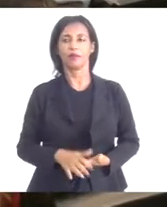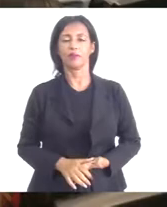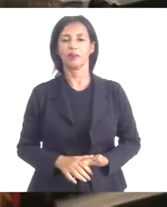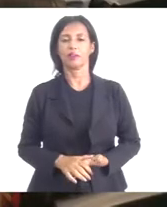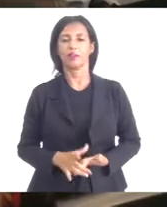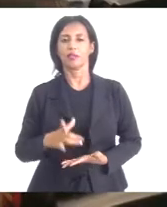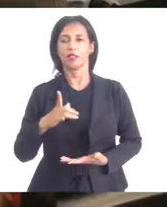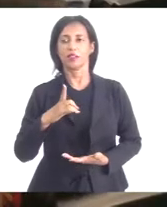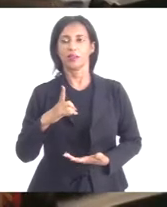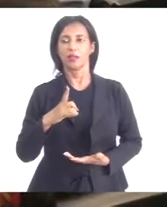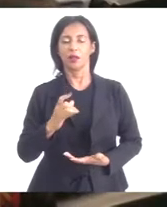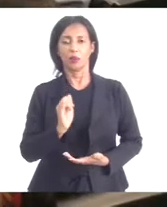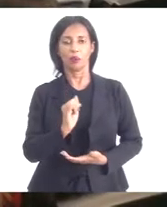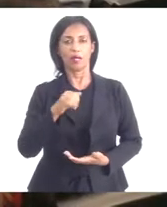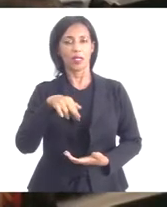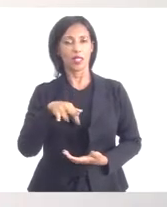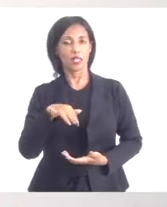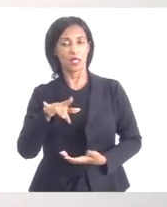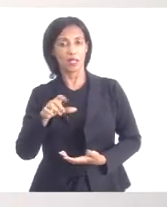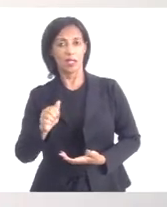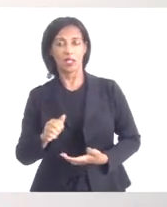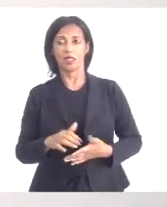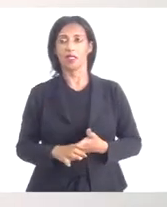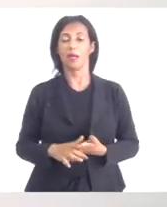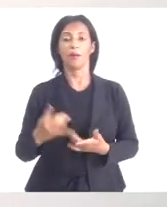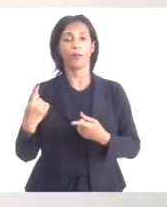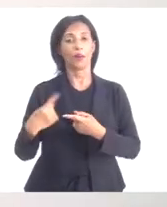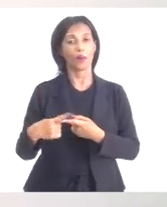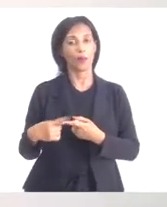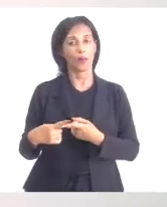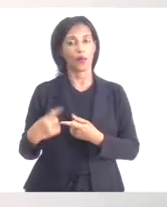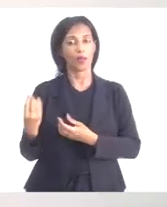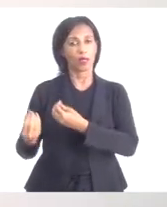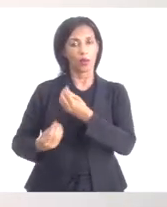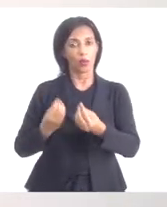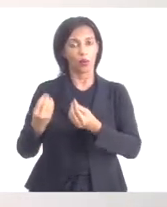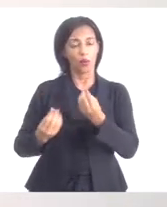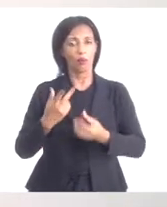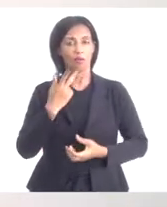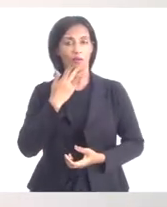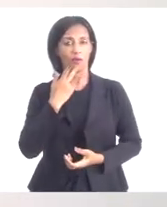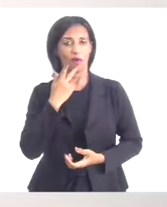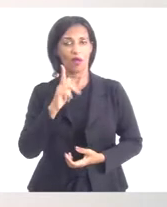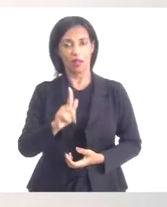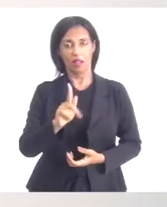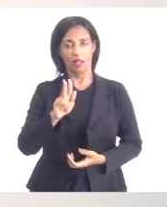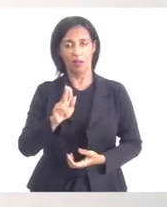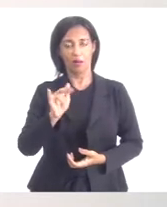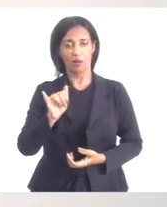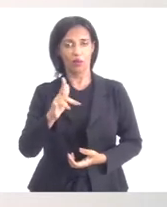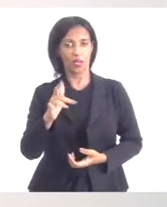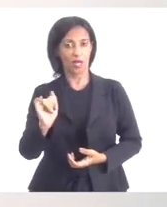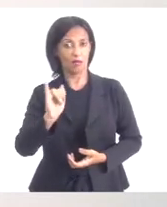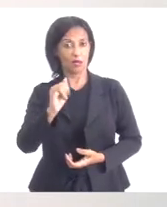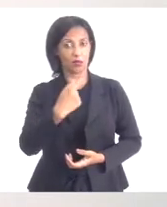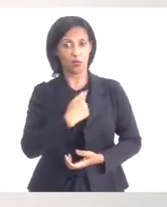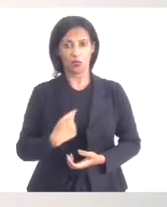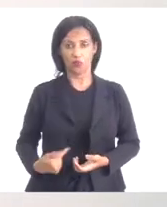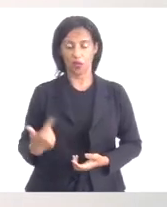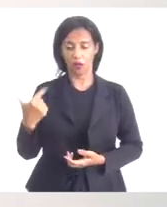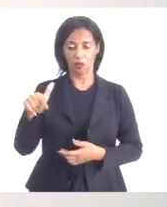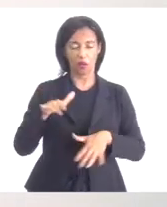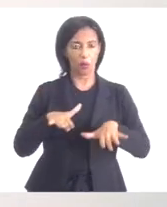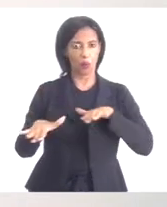incidência mais imediata porque Como diz Guilherme bolos se o governo não fez